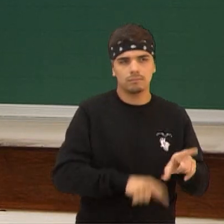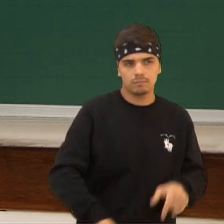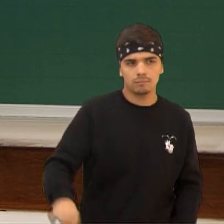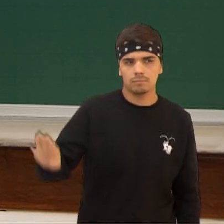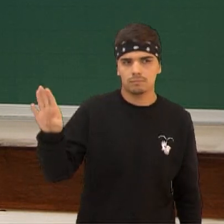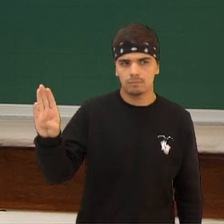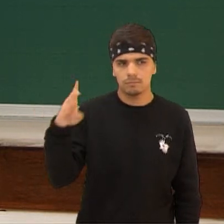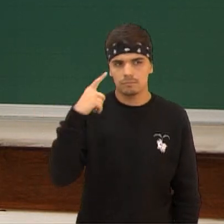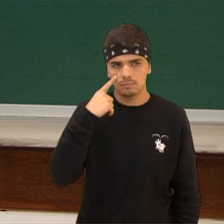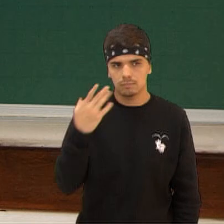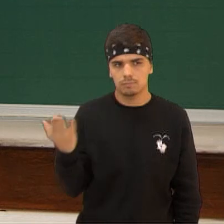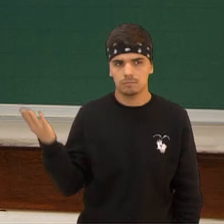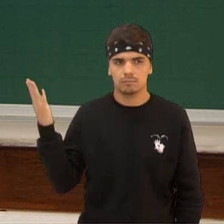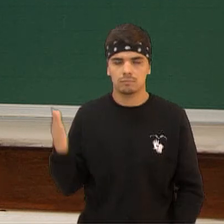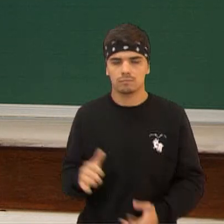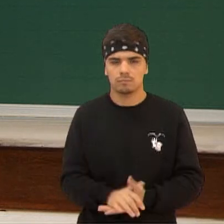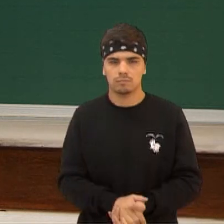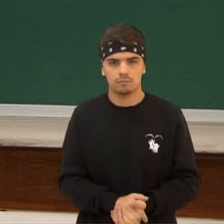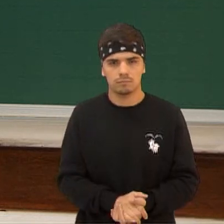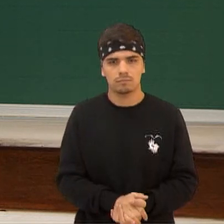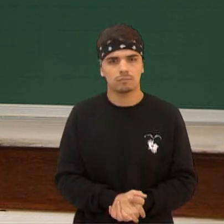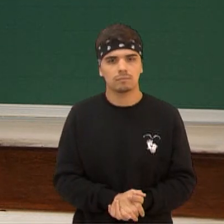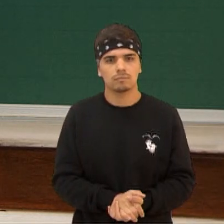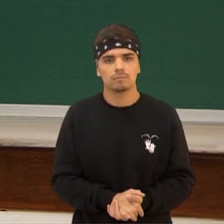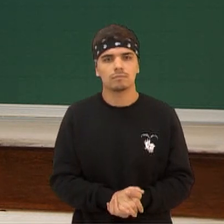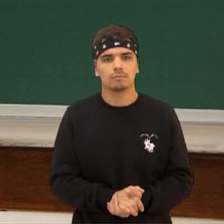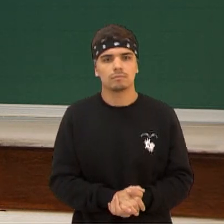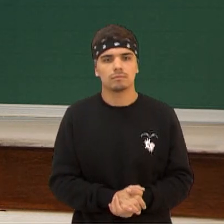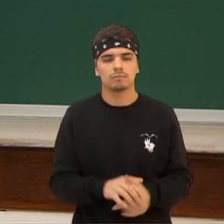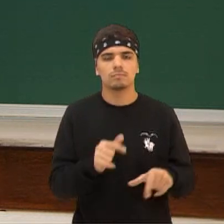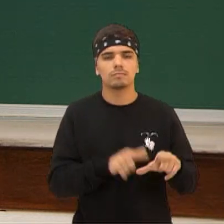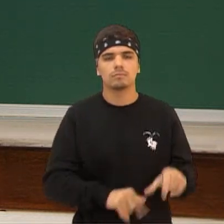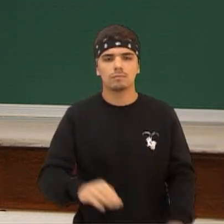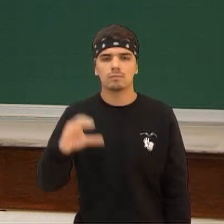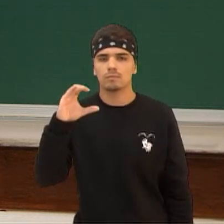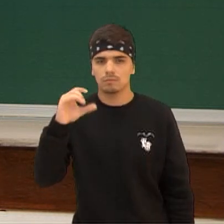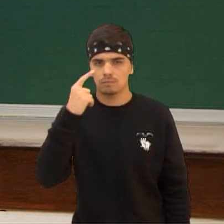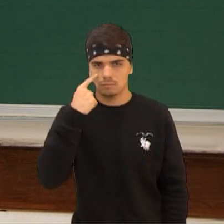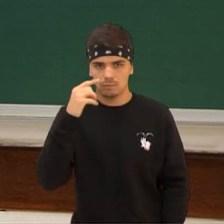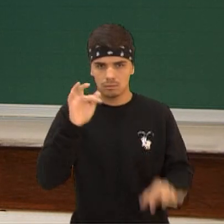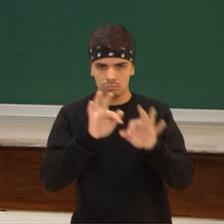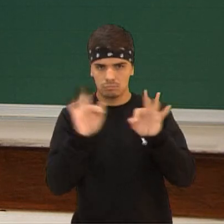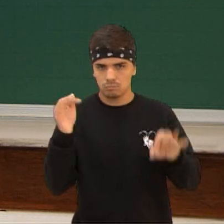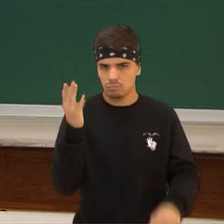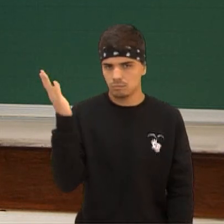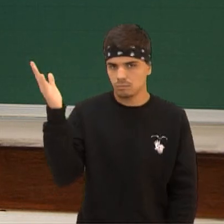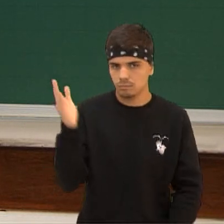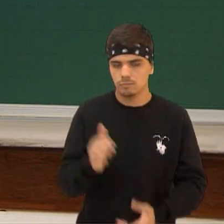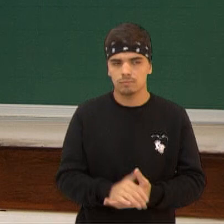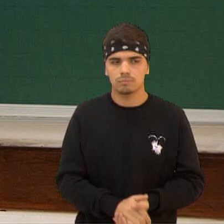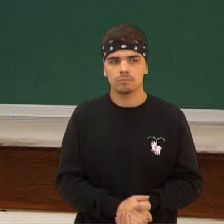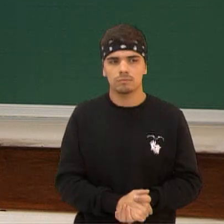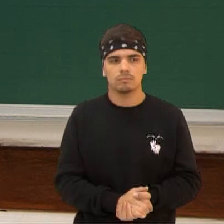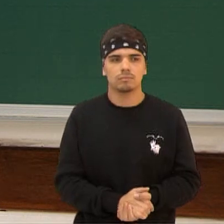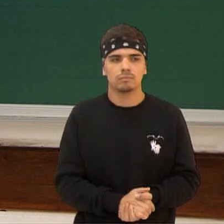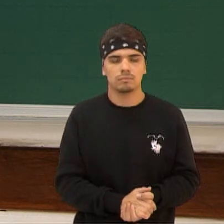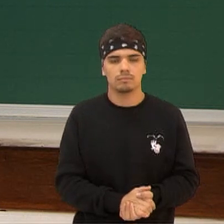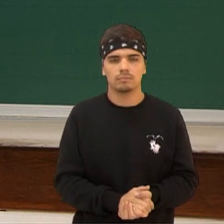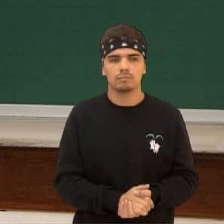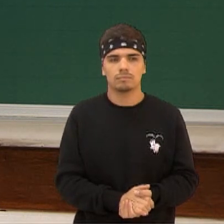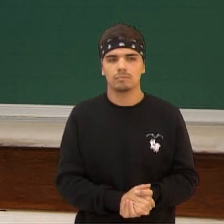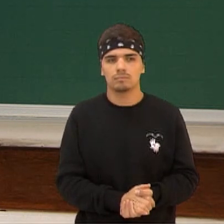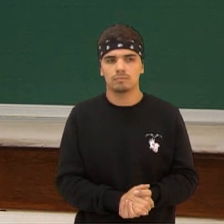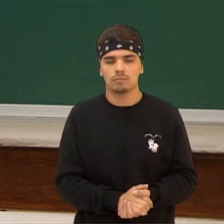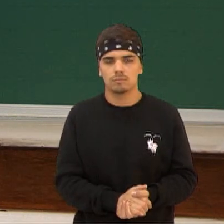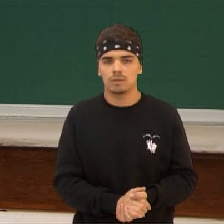He was a Quilombola leader. E letra C. He wasn't considered a hero.